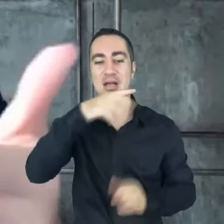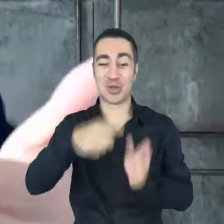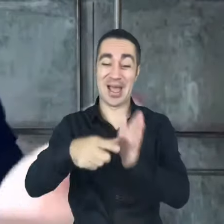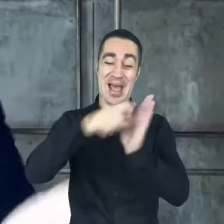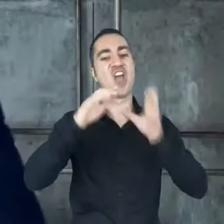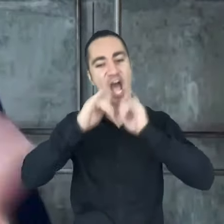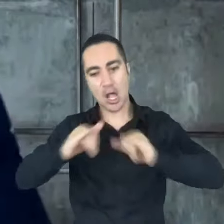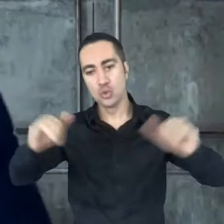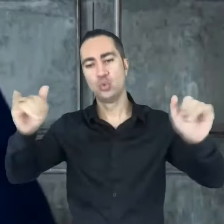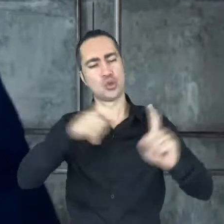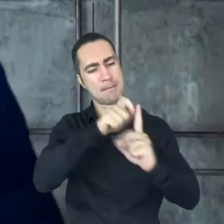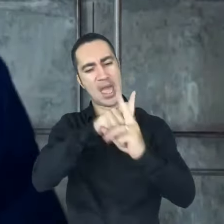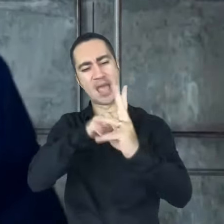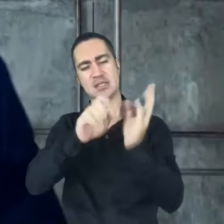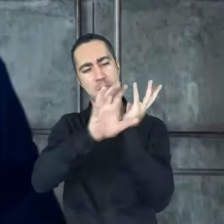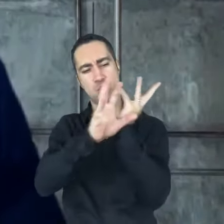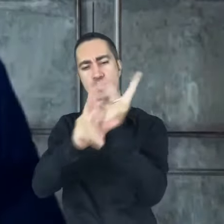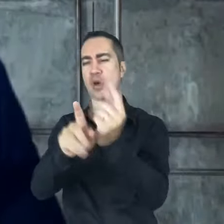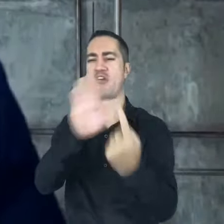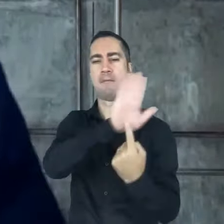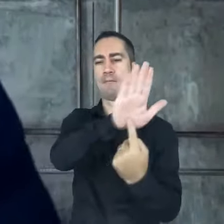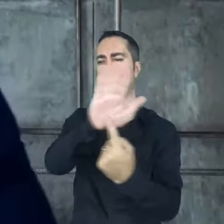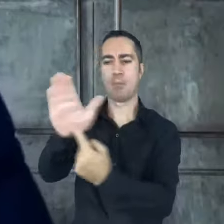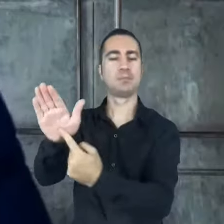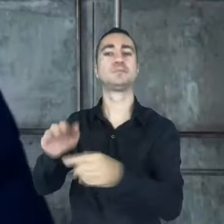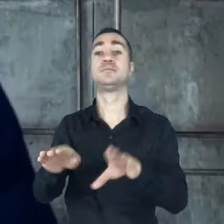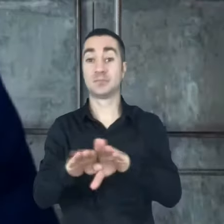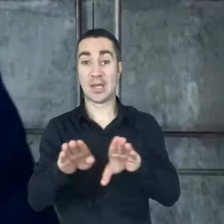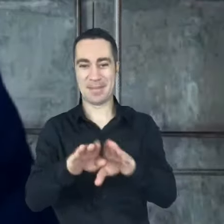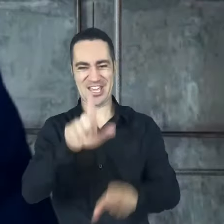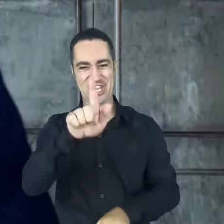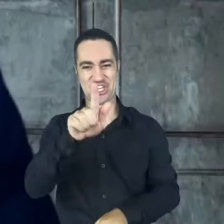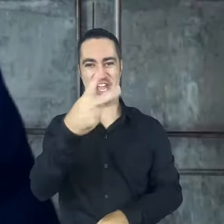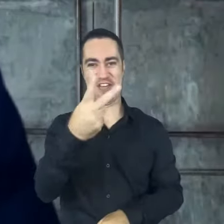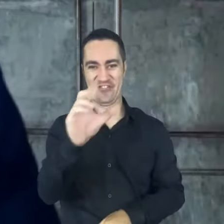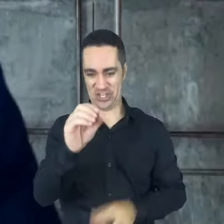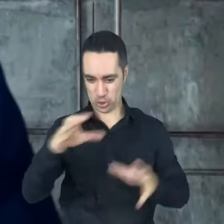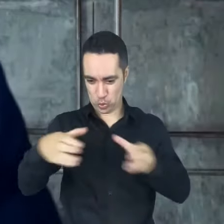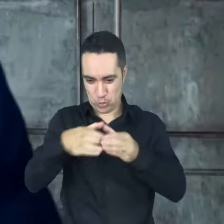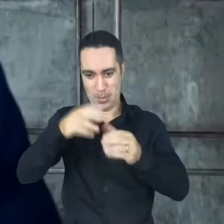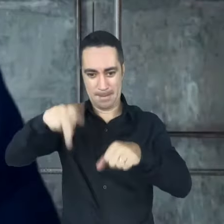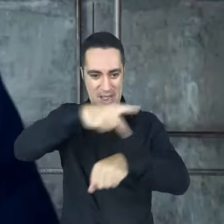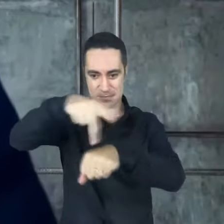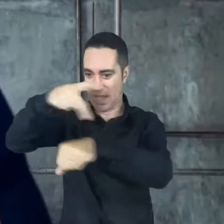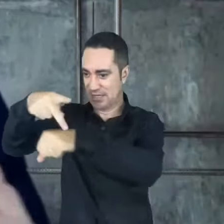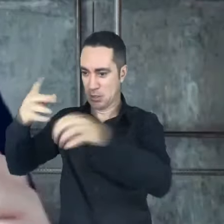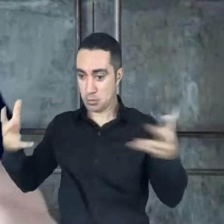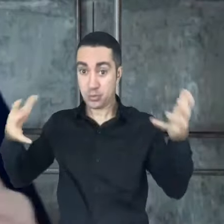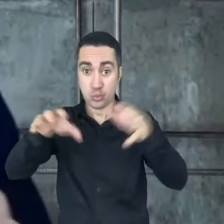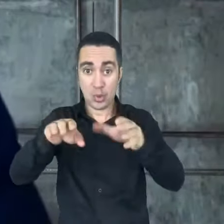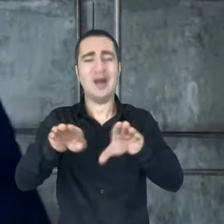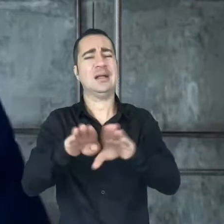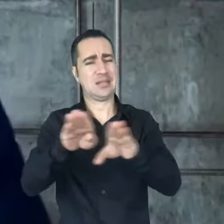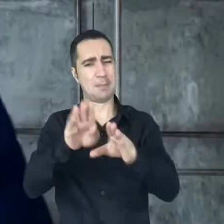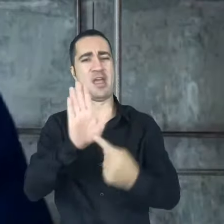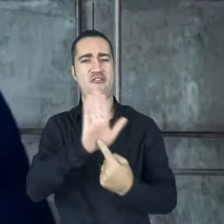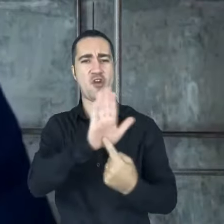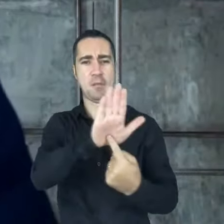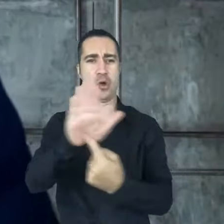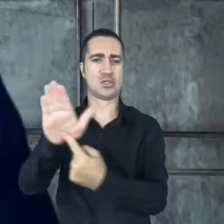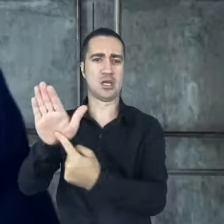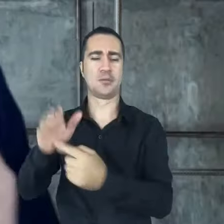meses e também ali no G20, uma série de anúncios também, tá? Anúncios